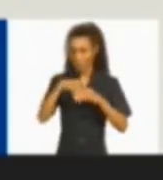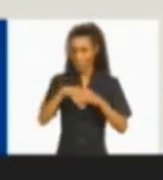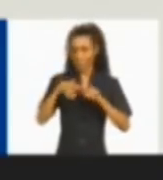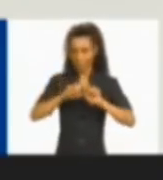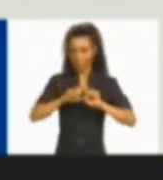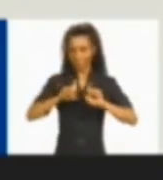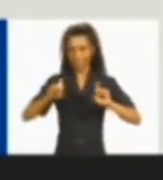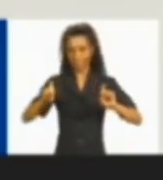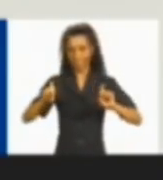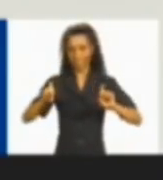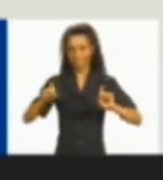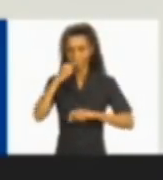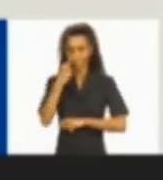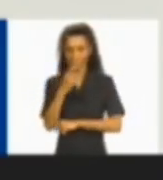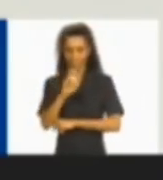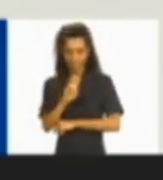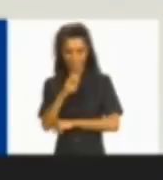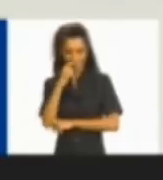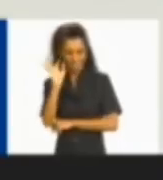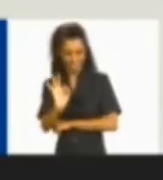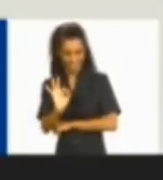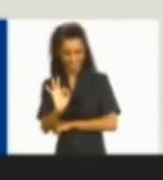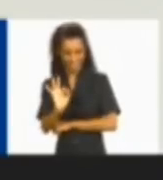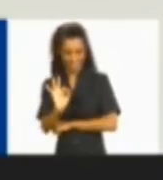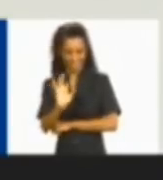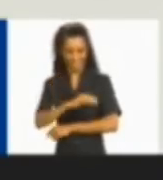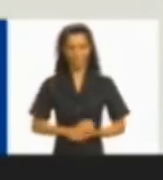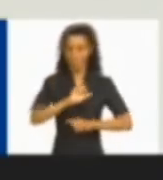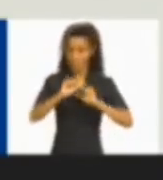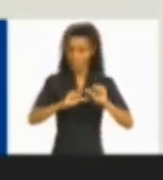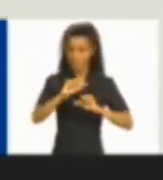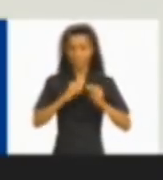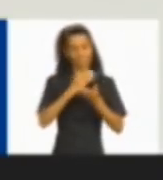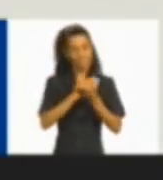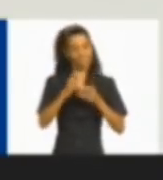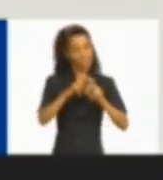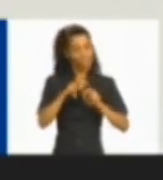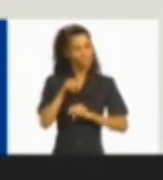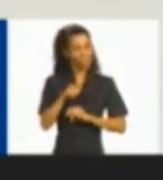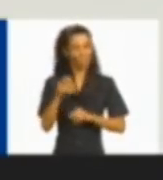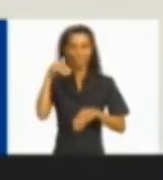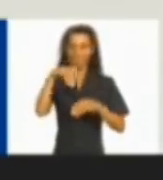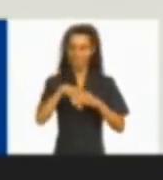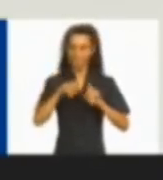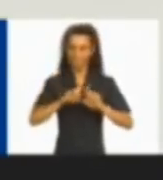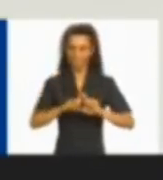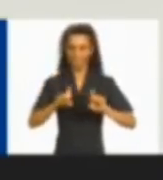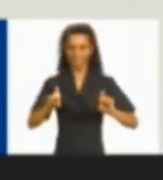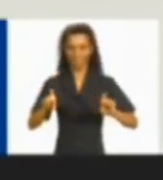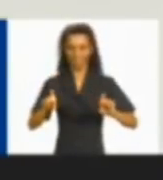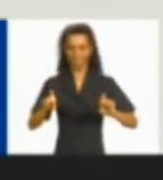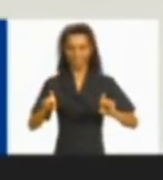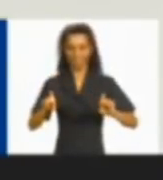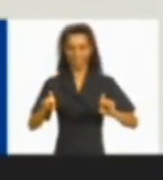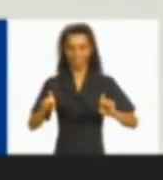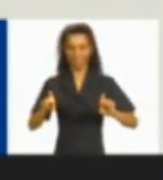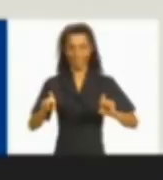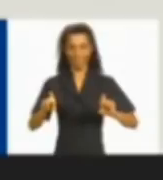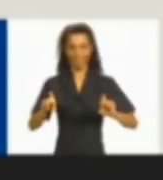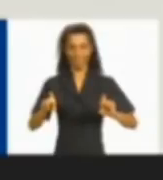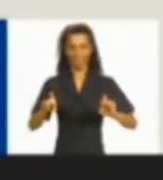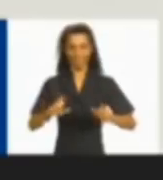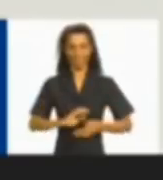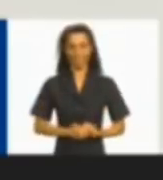Vote Pedrão, 5577 e Sartori 15. O gringo tá certo. A mudança começa por você. Vote Ivanildo de Amaral